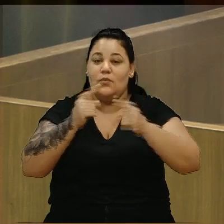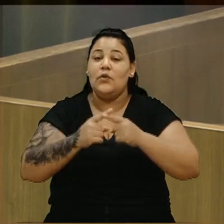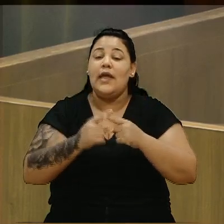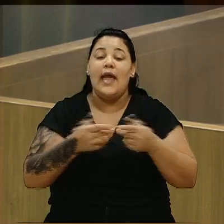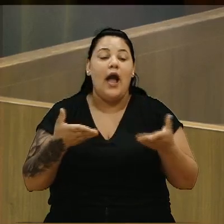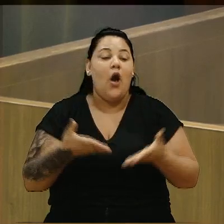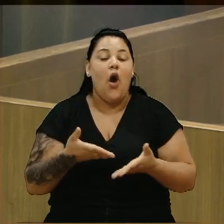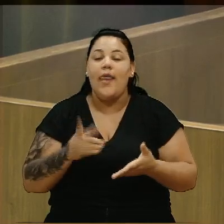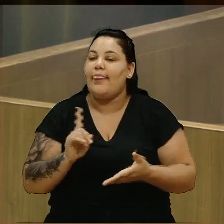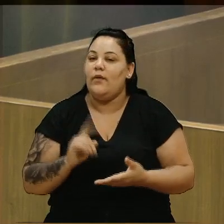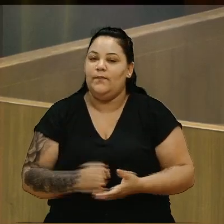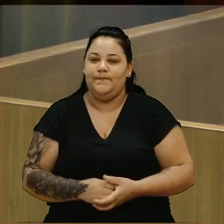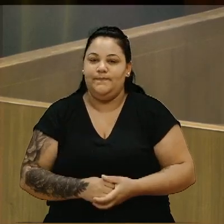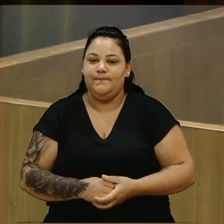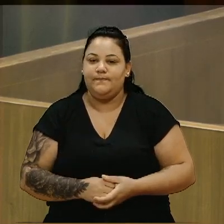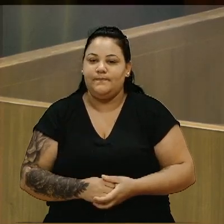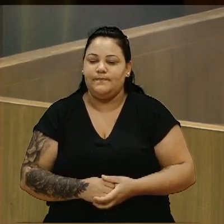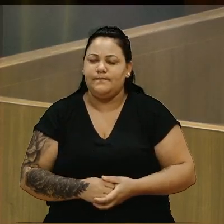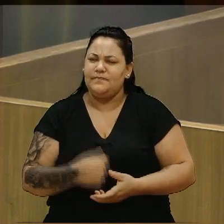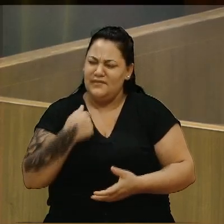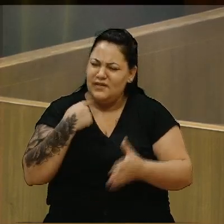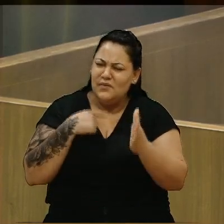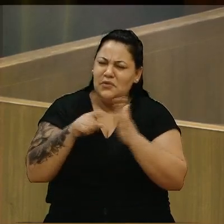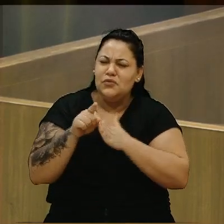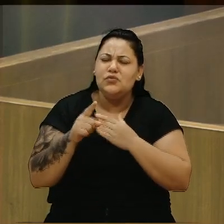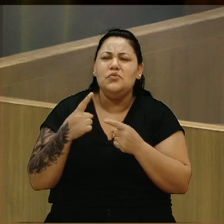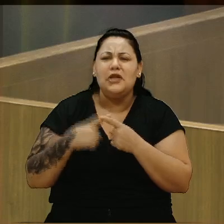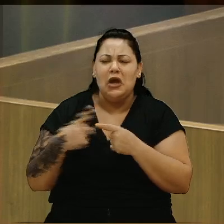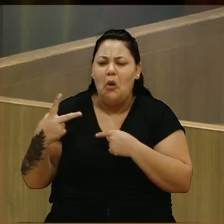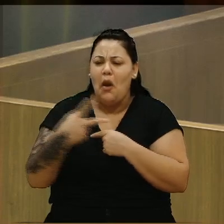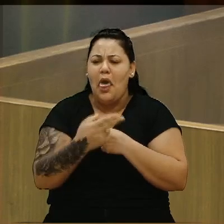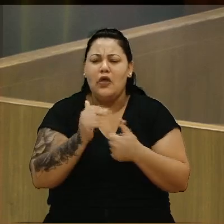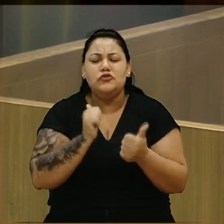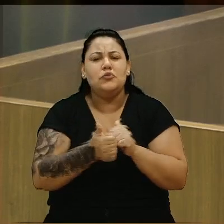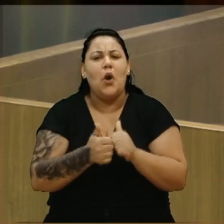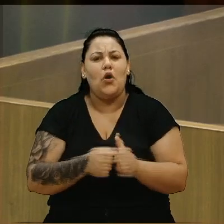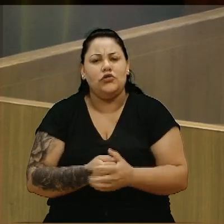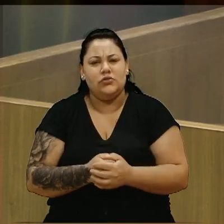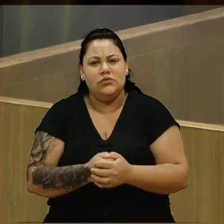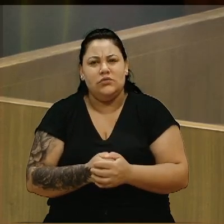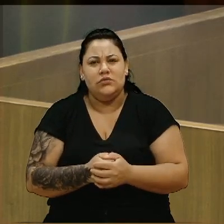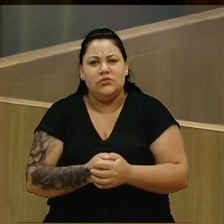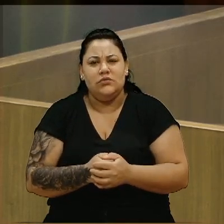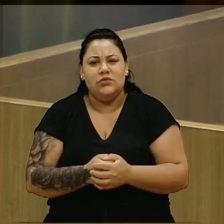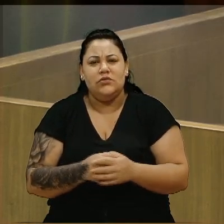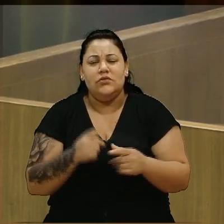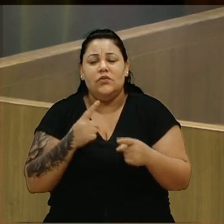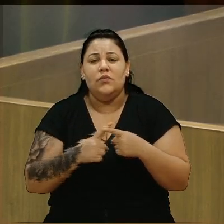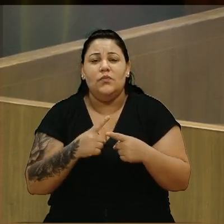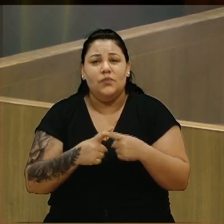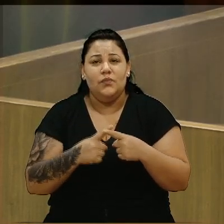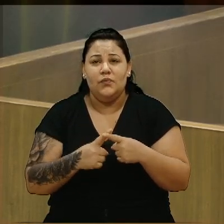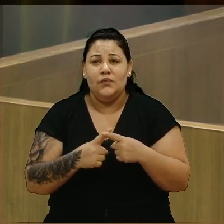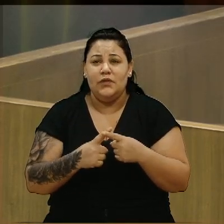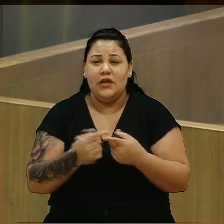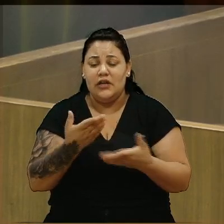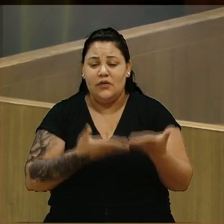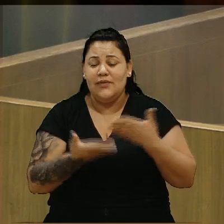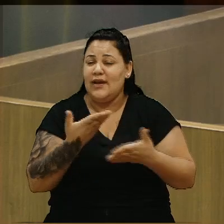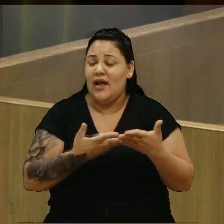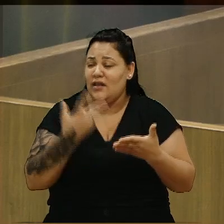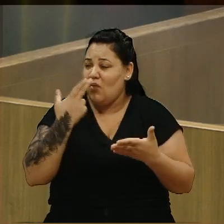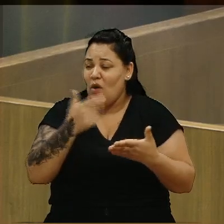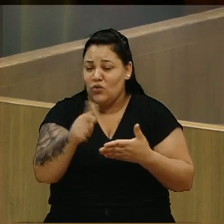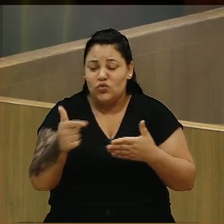não? Aqui fica a pergunta, por que cortar do esporte? Por que a CENLIC não trata o edital do FIESPORT com a mesma celeridade que os